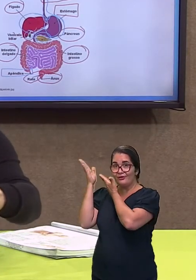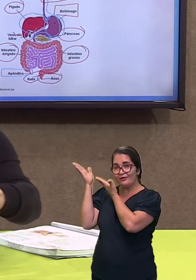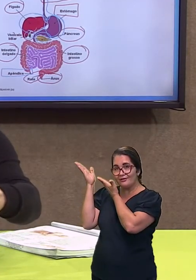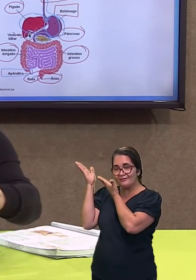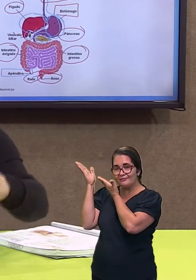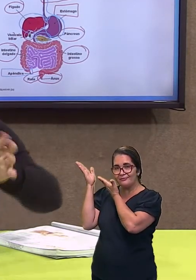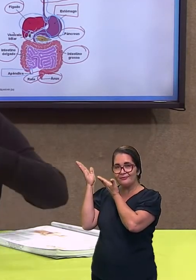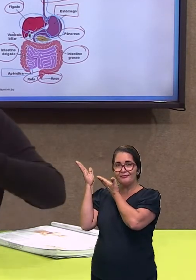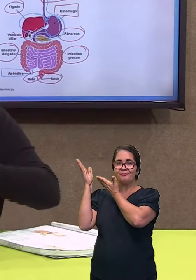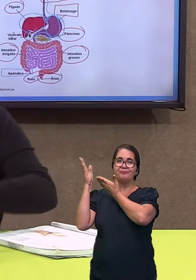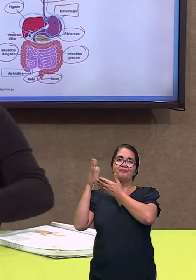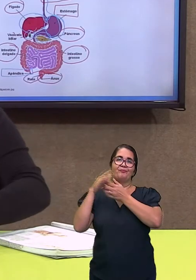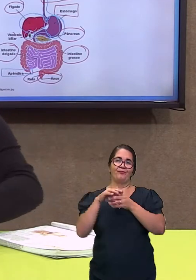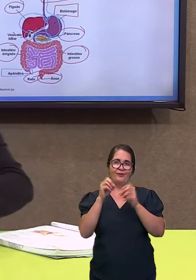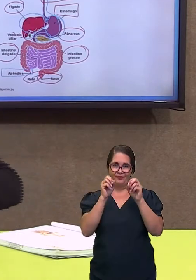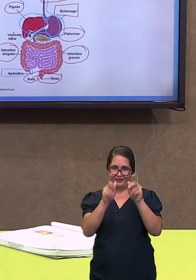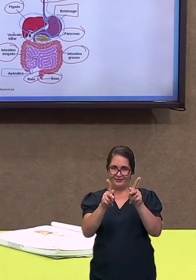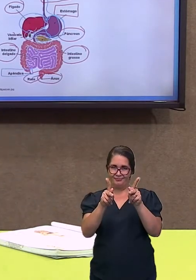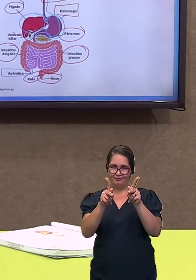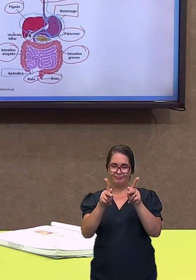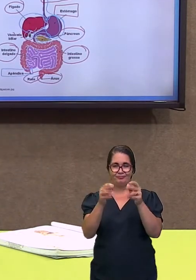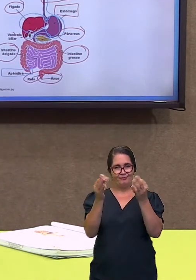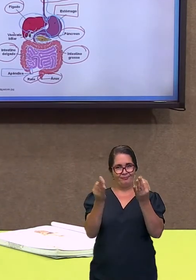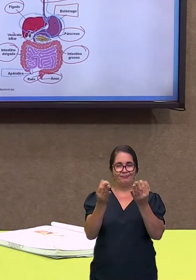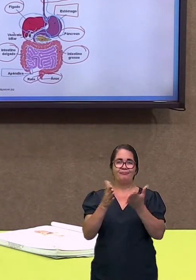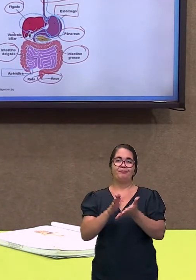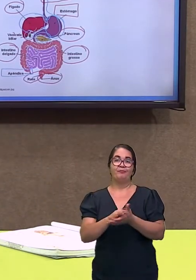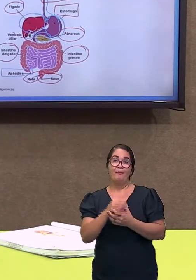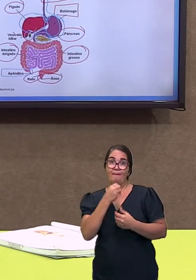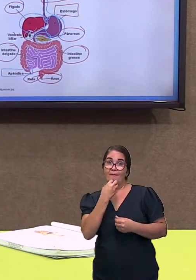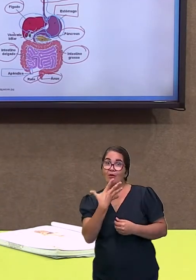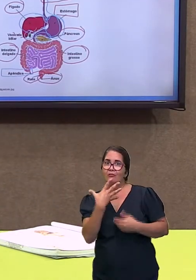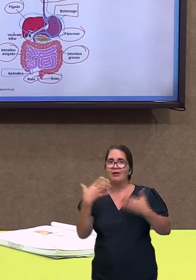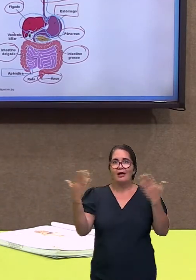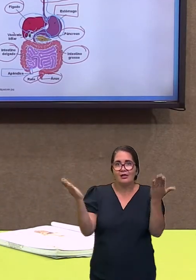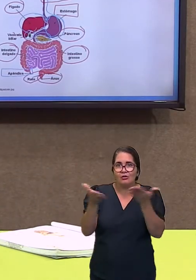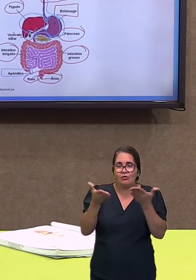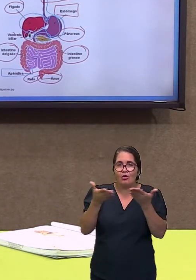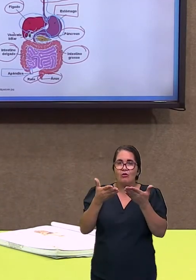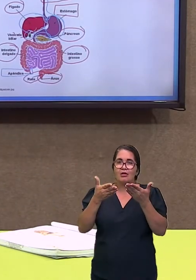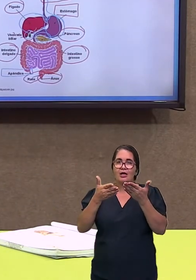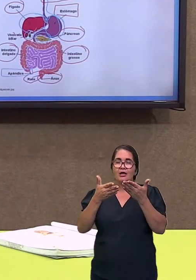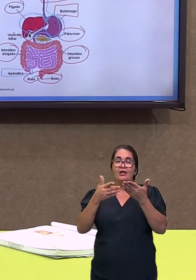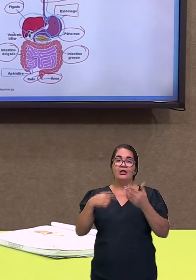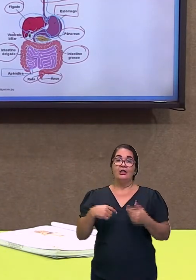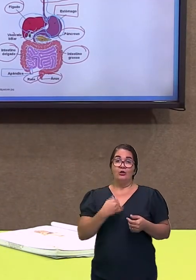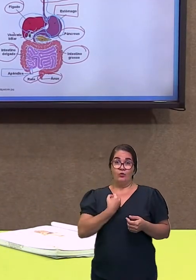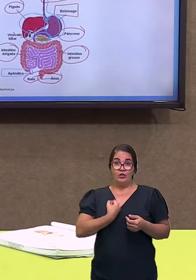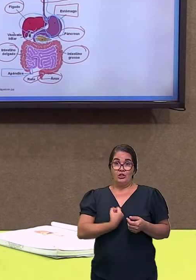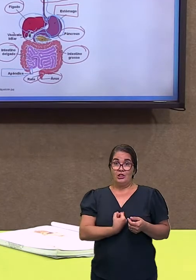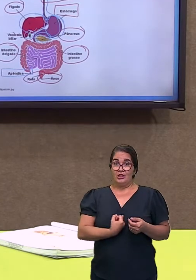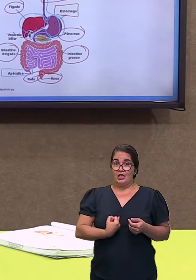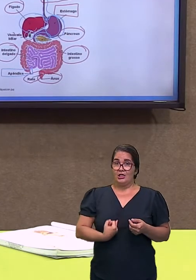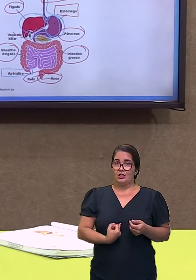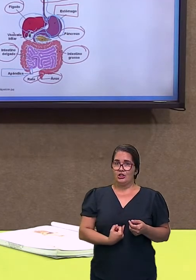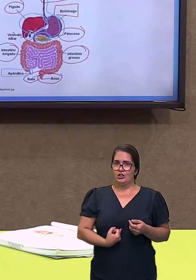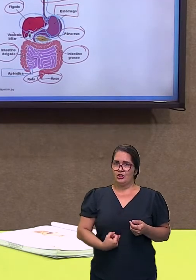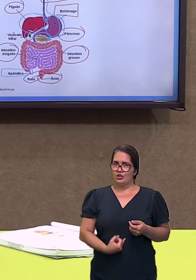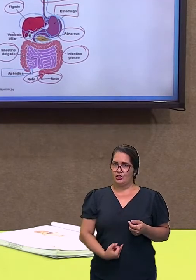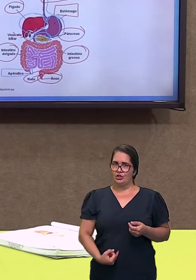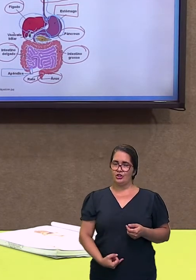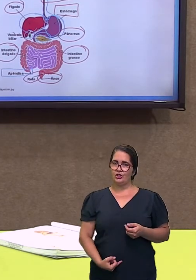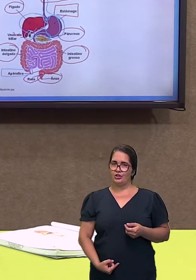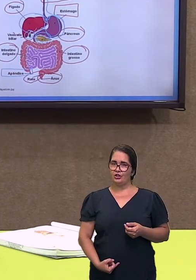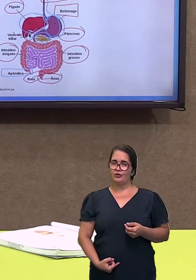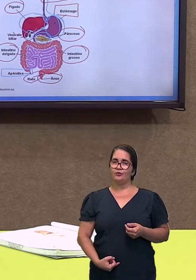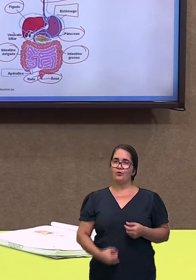e aqui, certo? Bom, a gente vai ter o intestino. Nossa, o intestino grosso